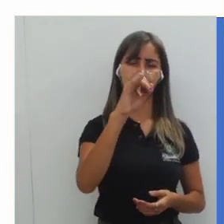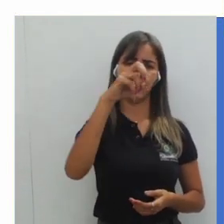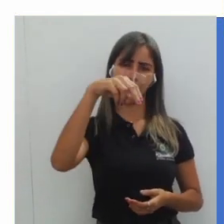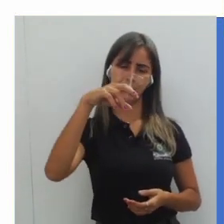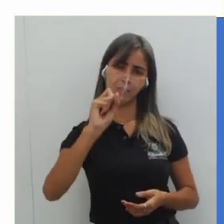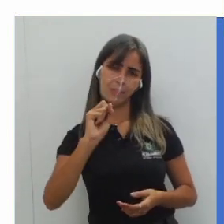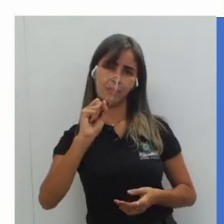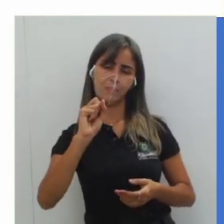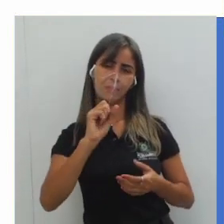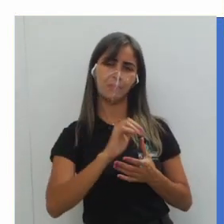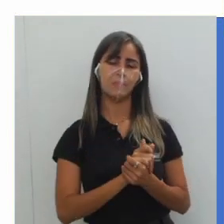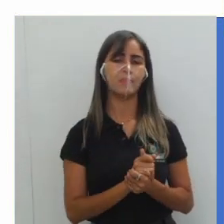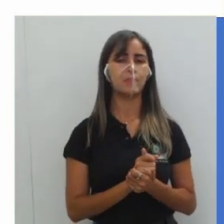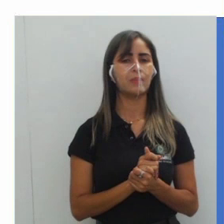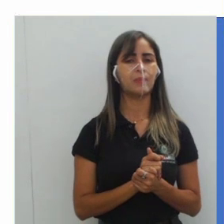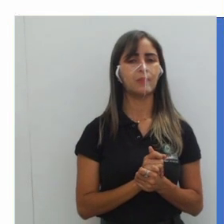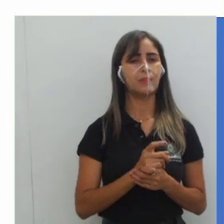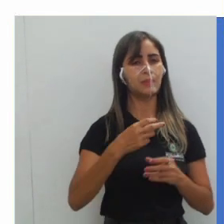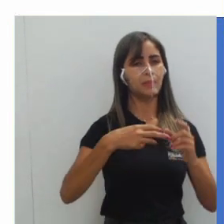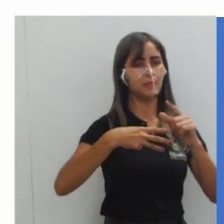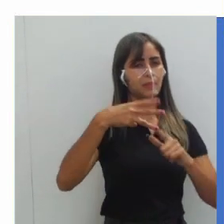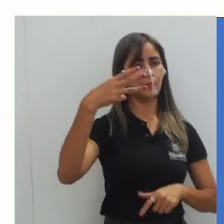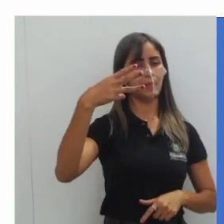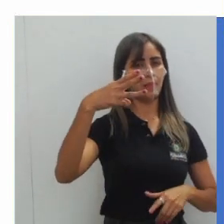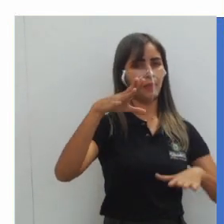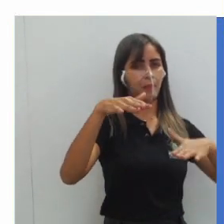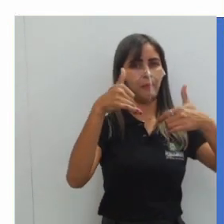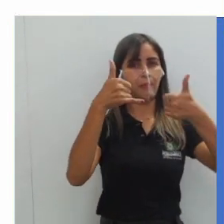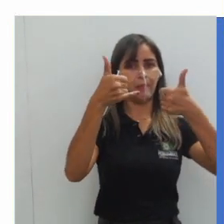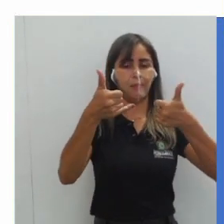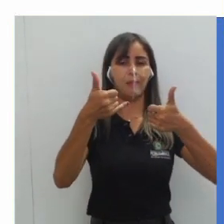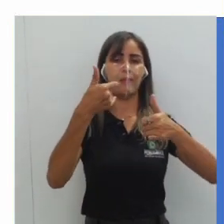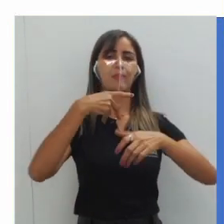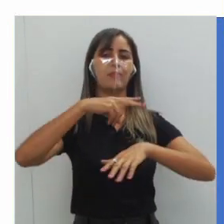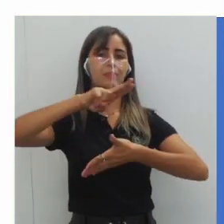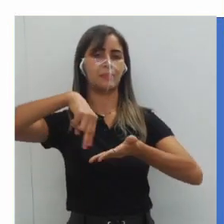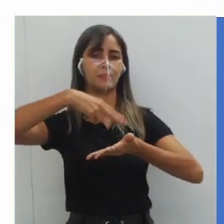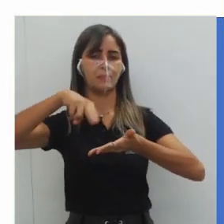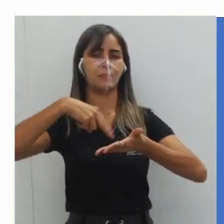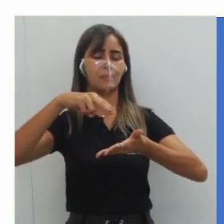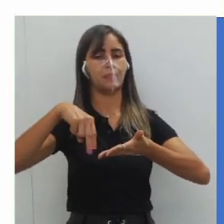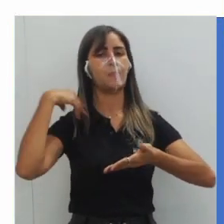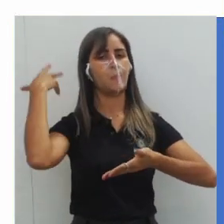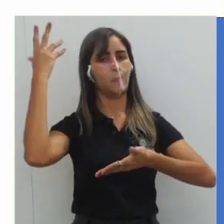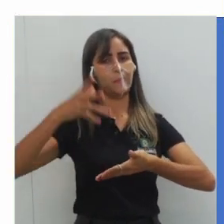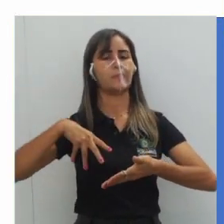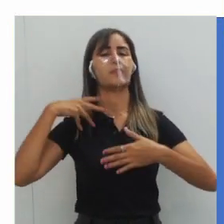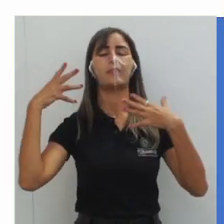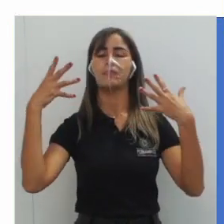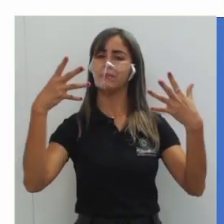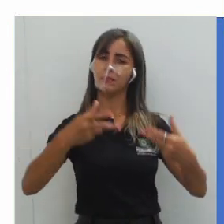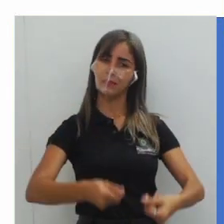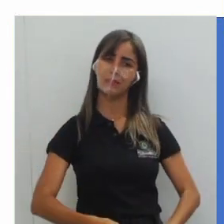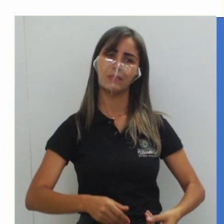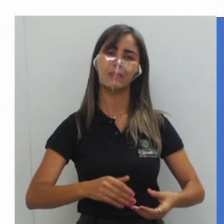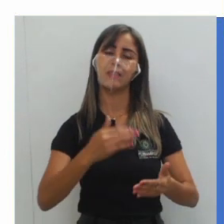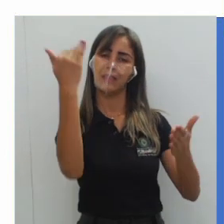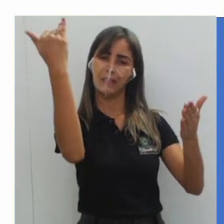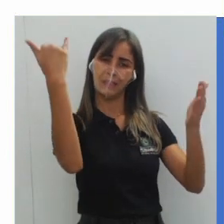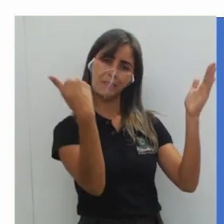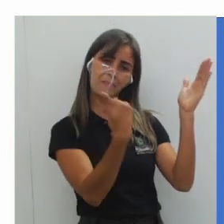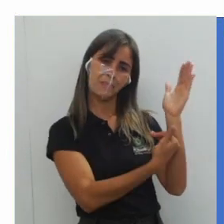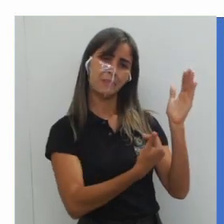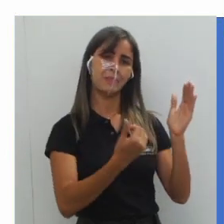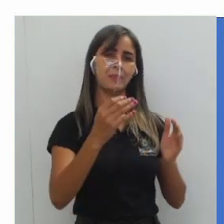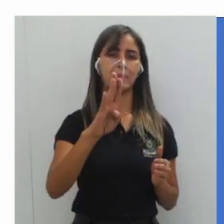the best dance of all. Em relação aos três, passinho é a melhor dança de todas. E abaixo a gente tem aí,